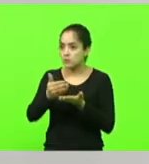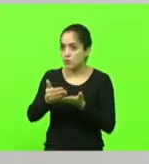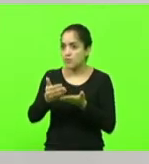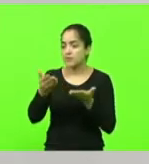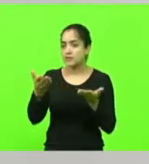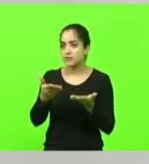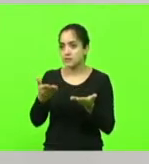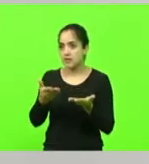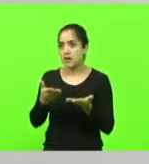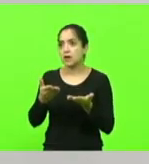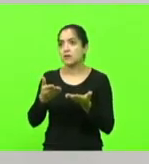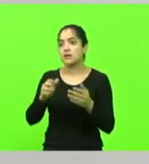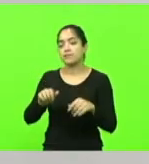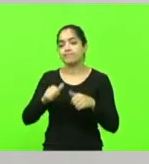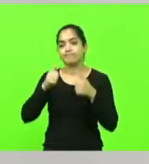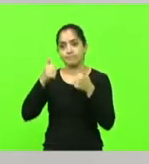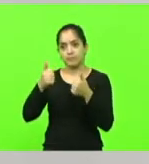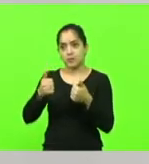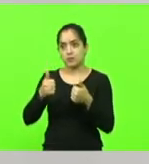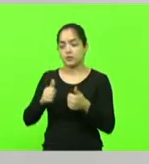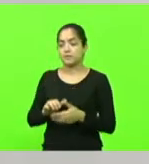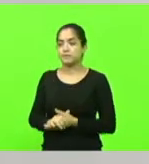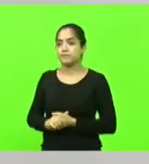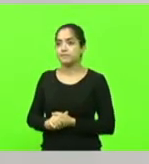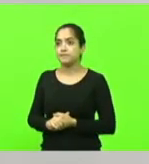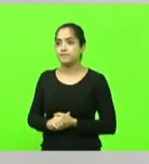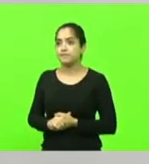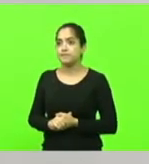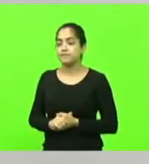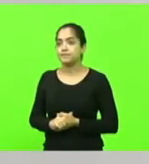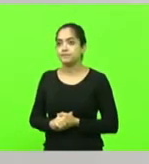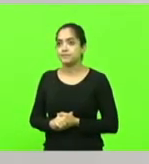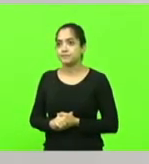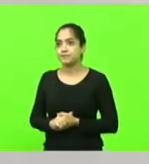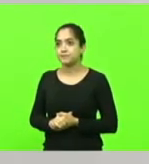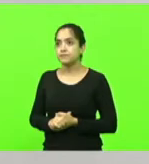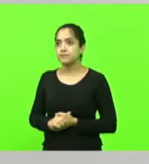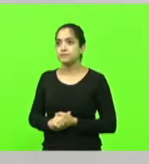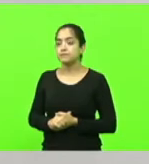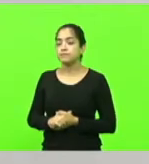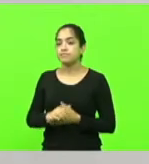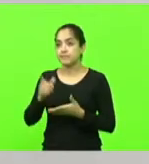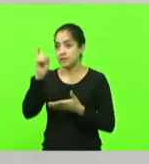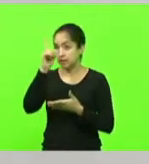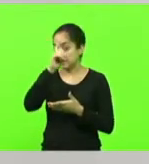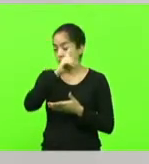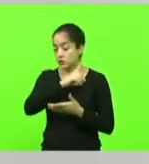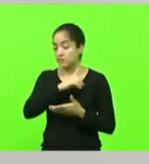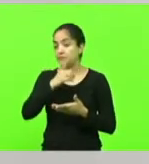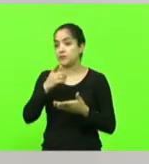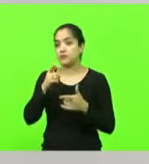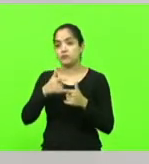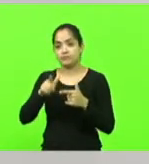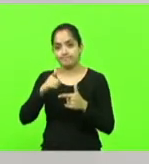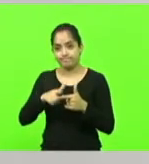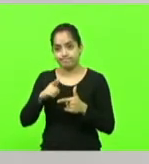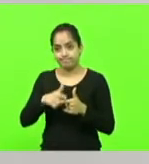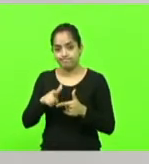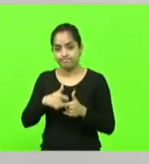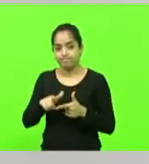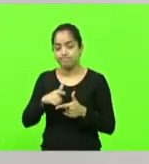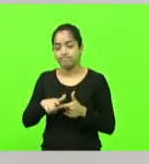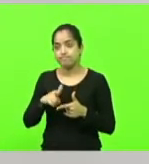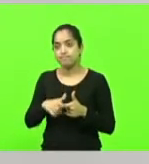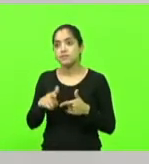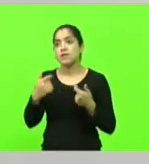serviço e recuperar o piso asfáltico lá, que todo mundo sabe que está caótico, está difícil, está bem complicado e que